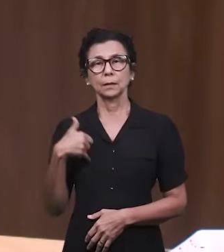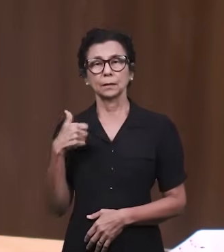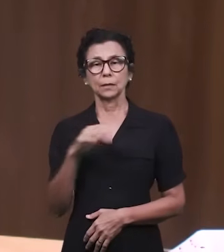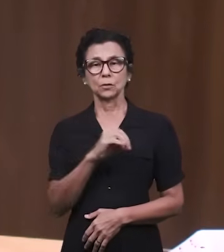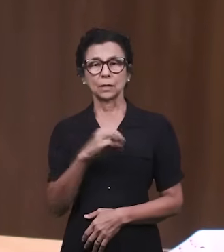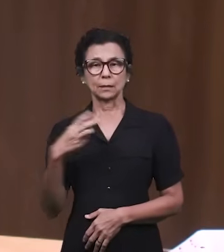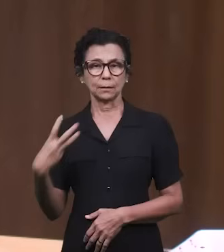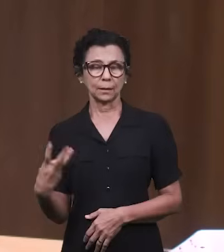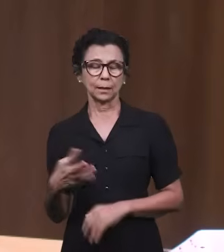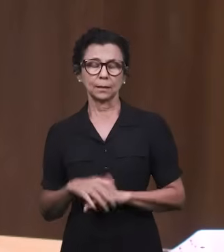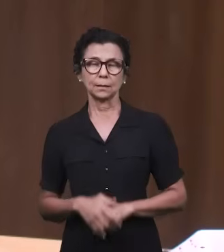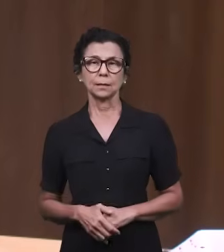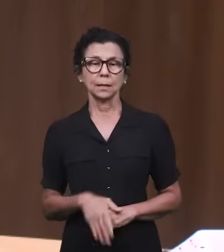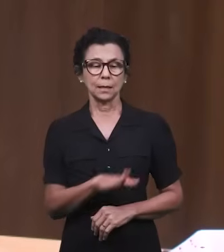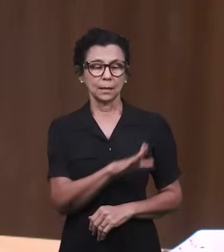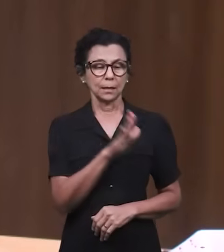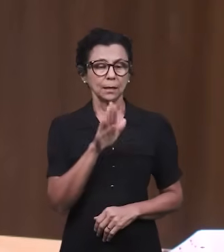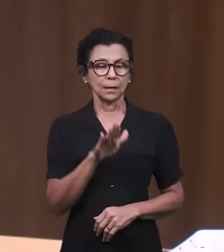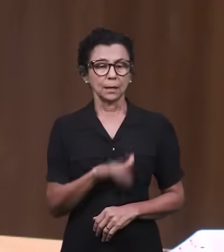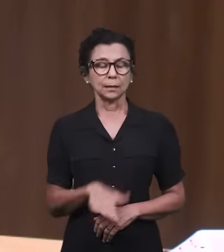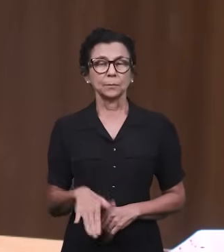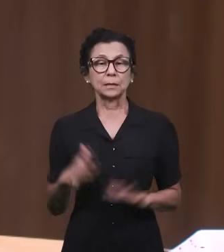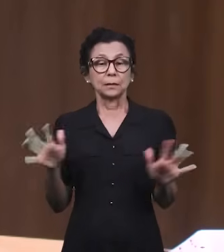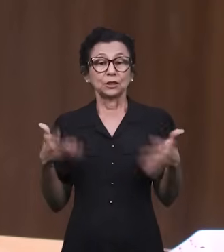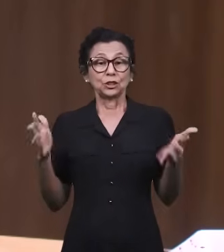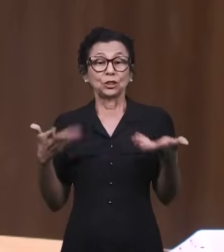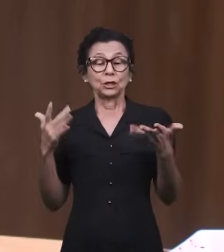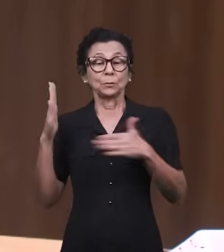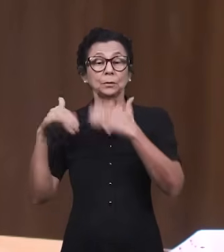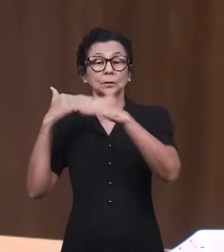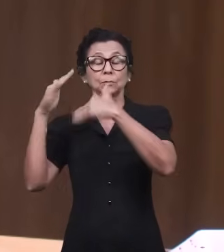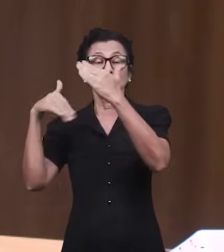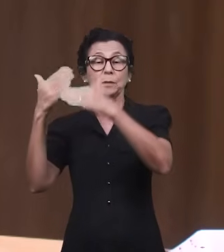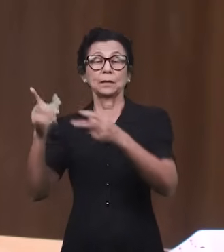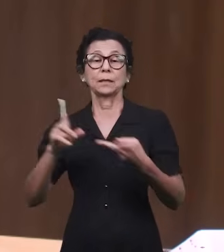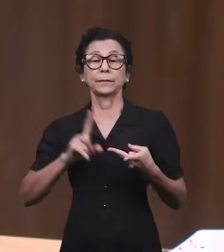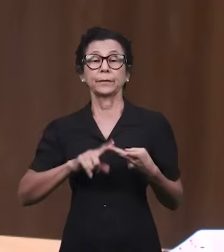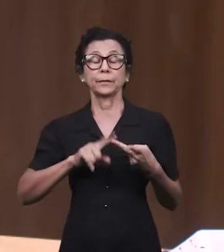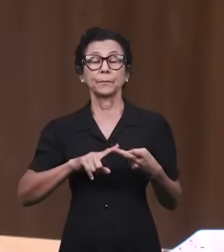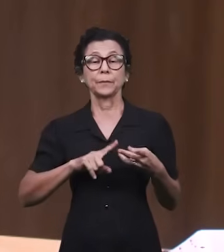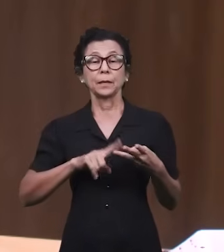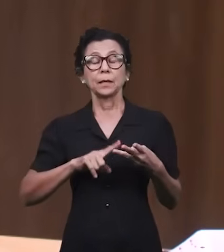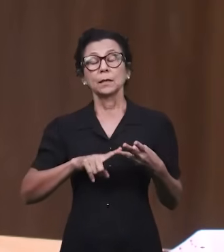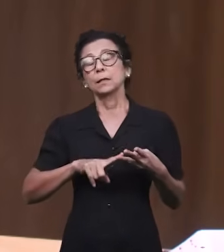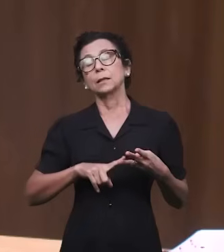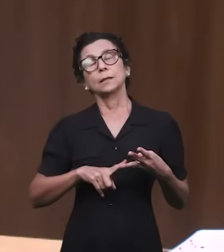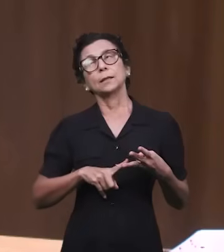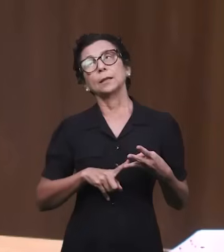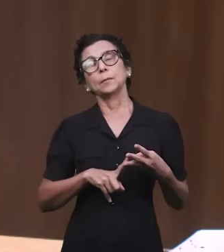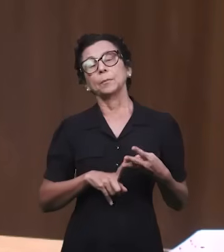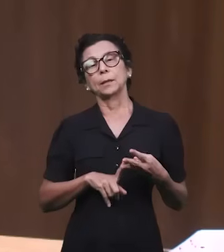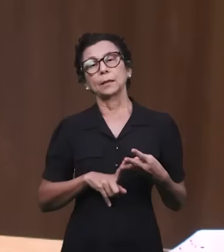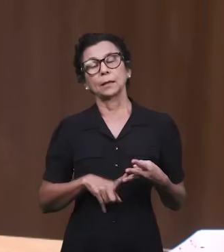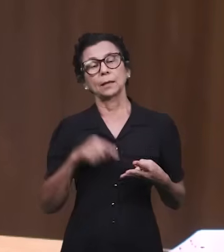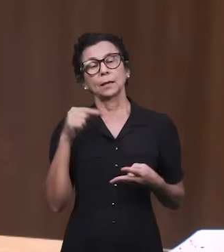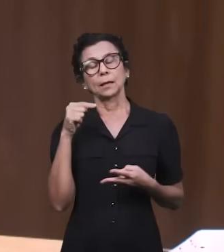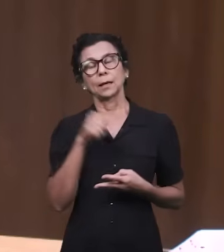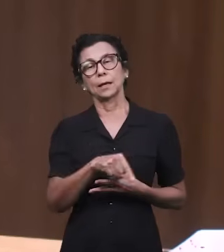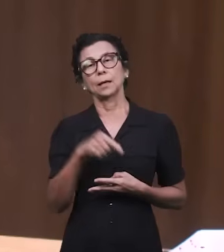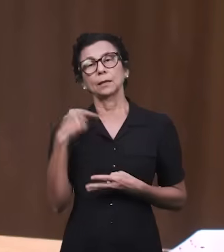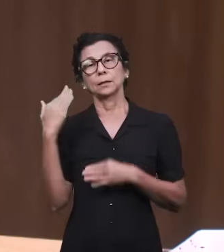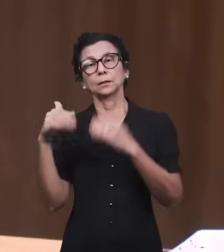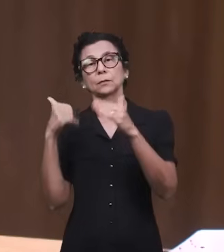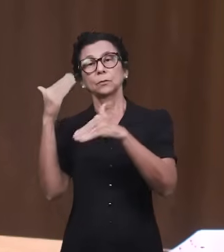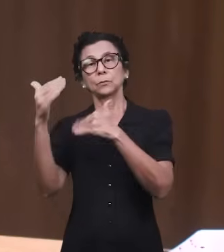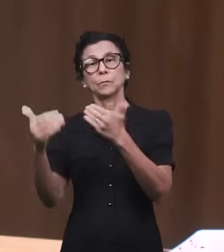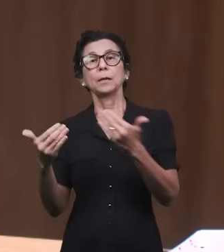necessita de estímulo, ela necessita de desenvolvimento, ela necessita de formas para que esse desenvolvimento